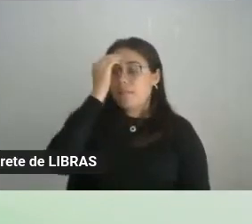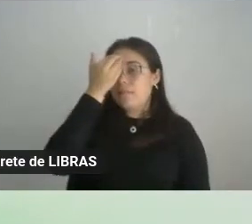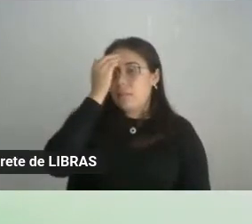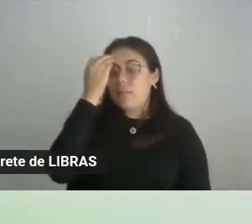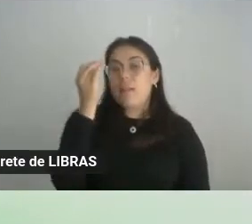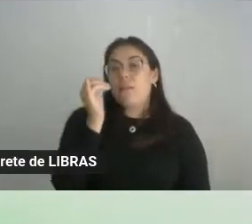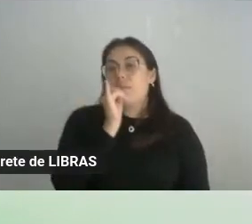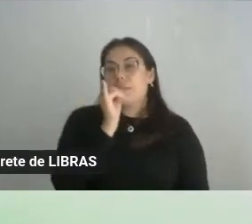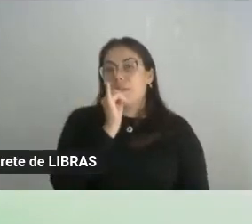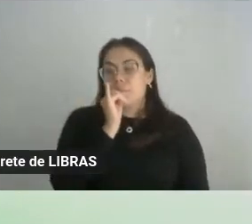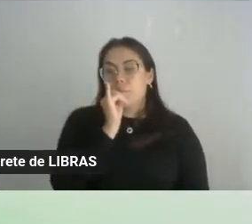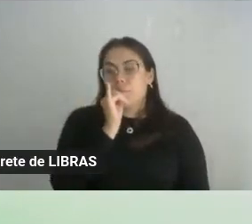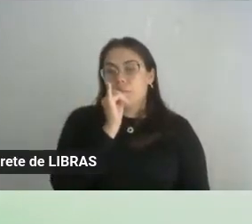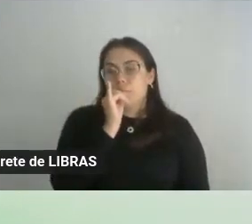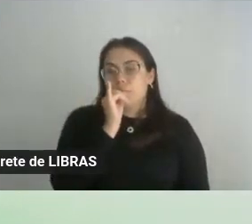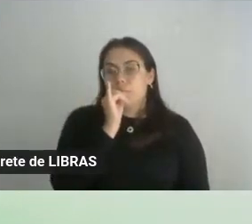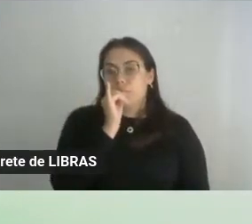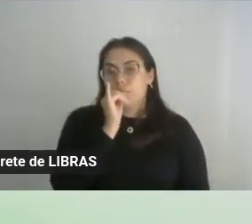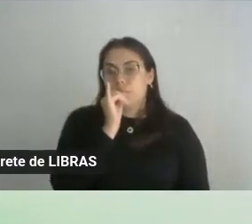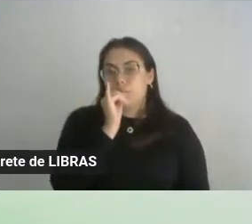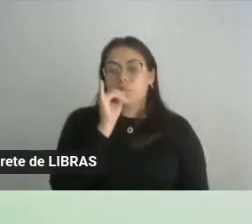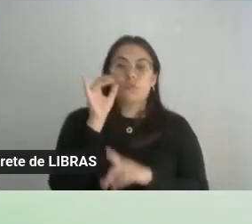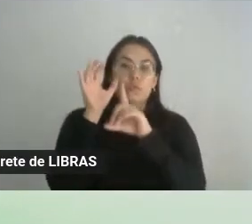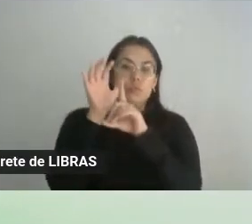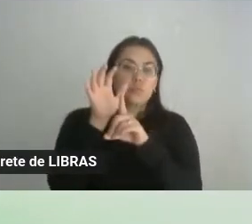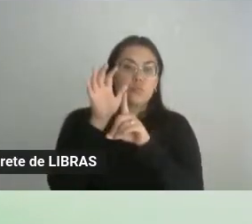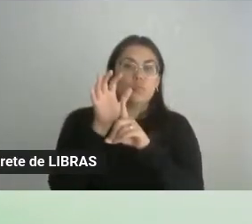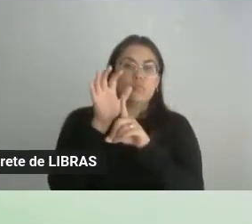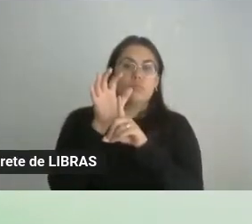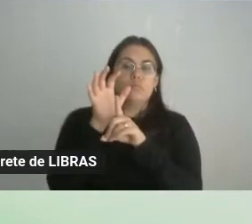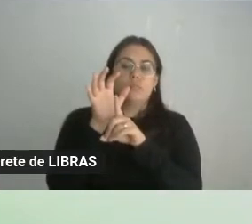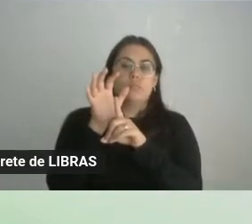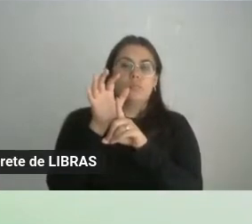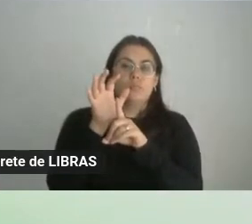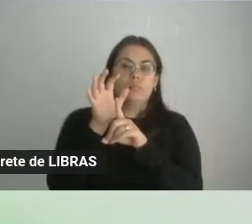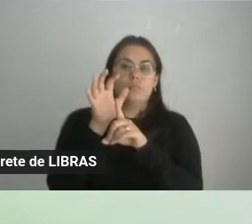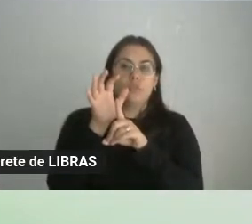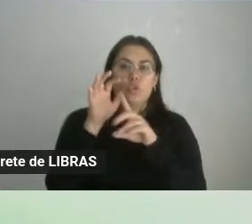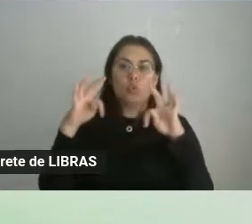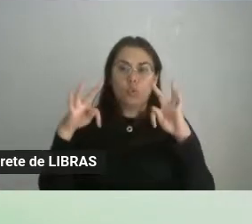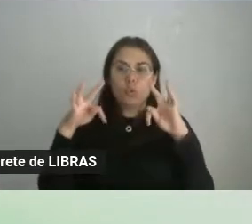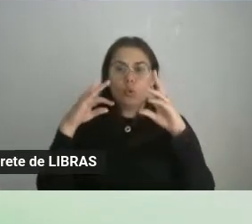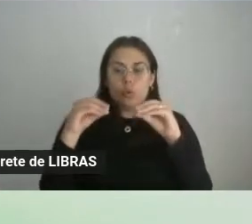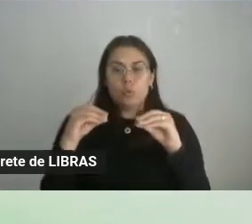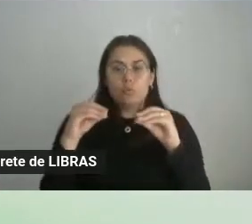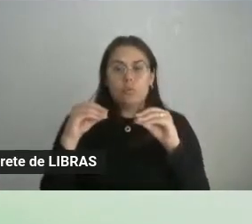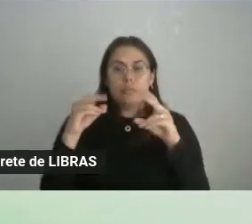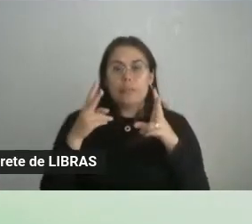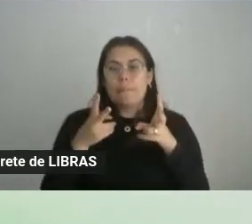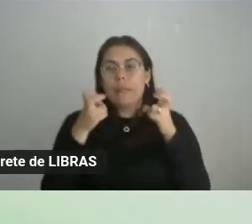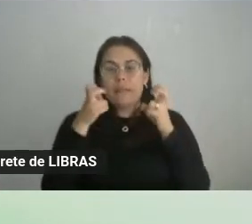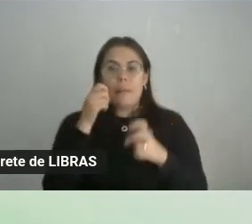que a gente dá tem um impacto significativo. Então, no momento que se percebe uma menina que